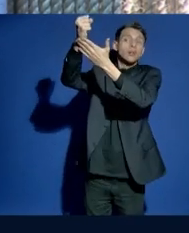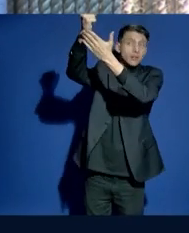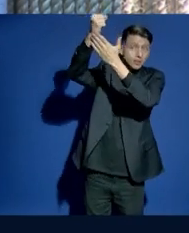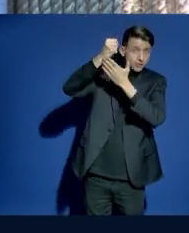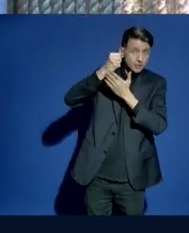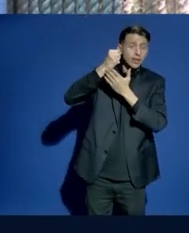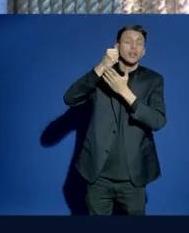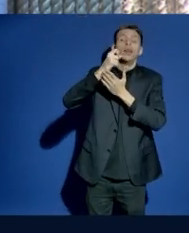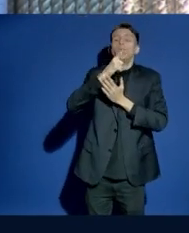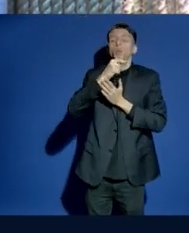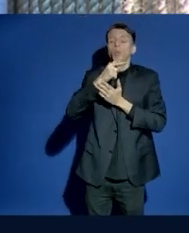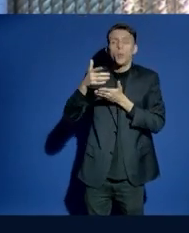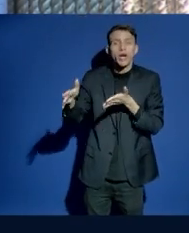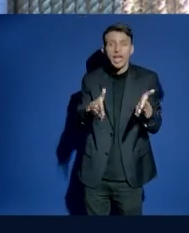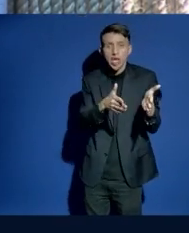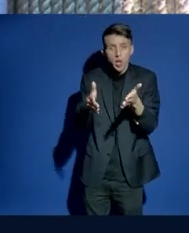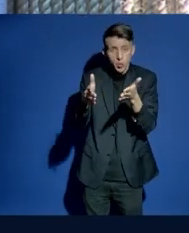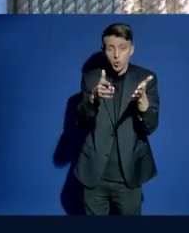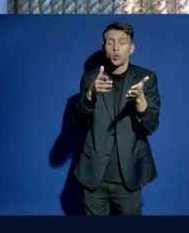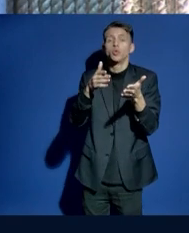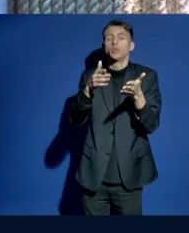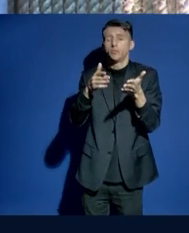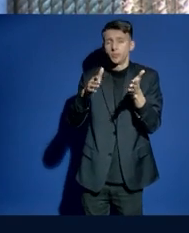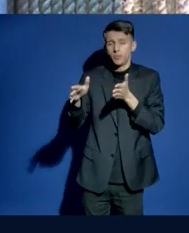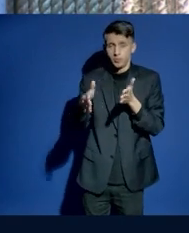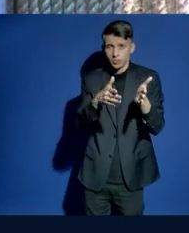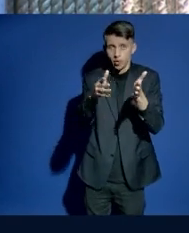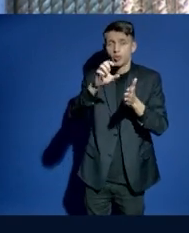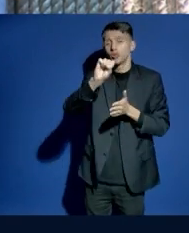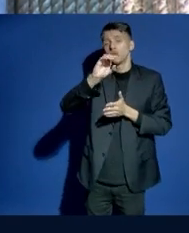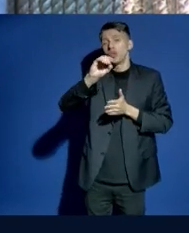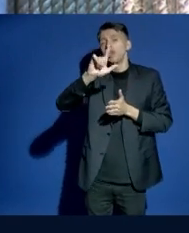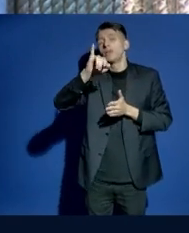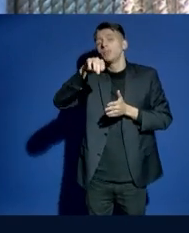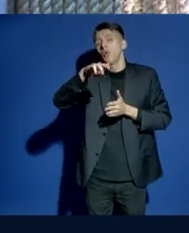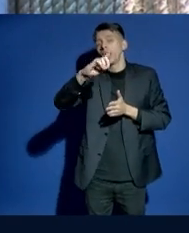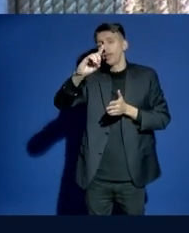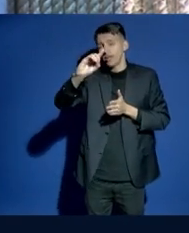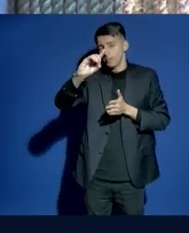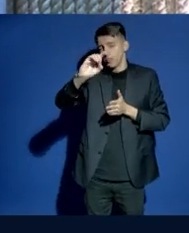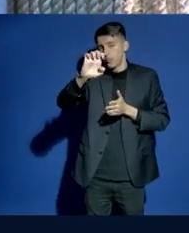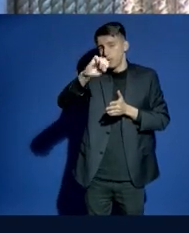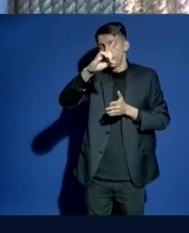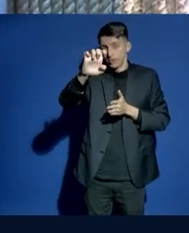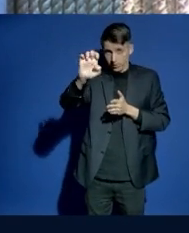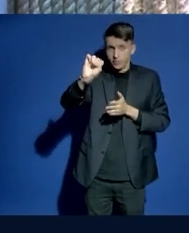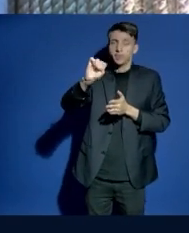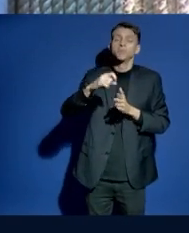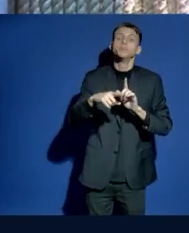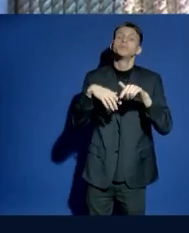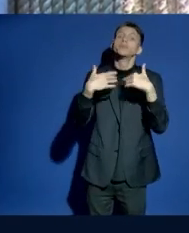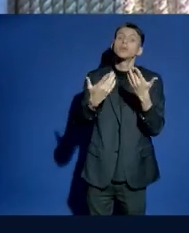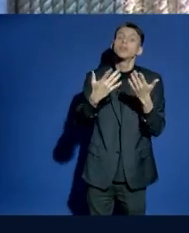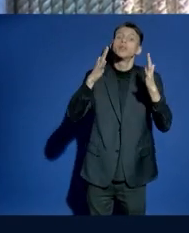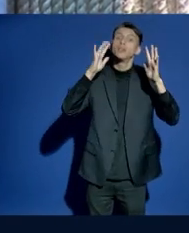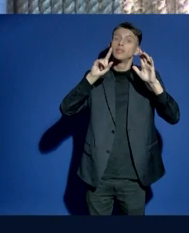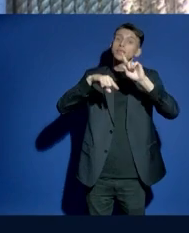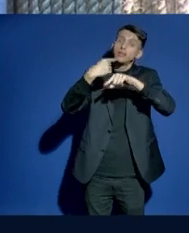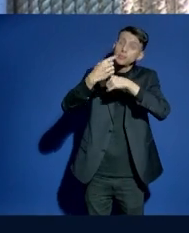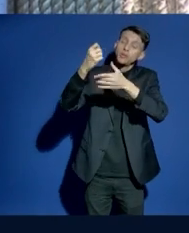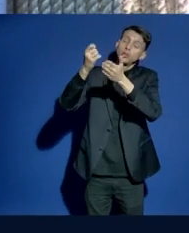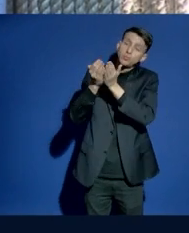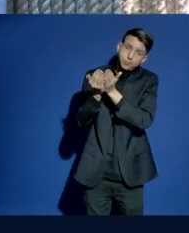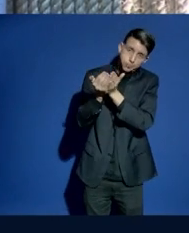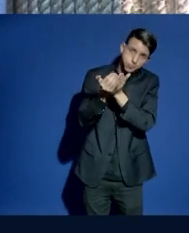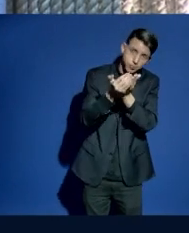e Solimões e Rio Madeira e depois de estrada e uma parte vem aqui de Paulínia de caminhão direto até lá então naturalmente você tem essa a gente